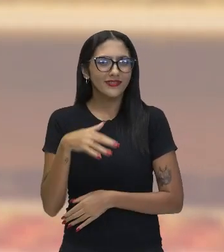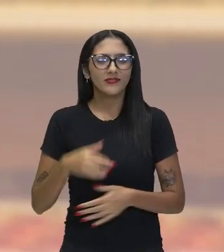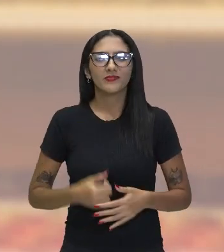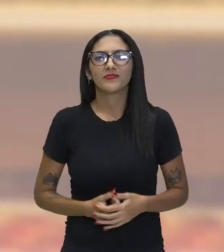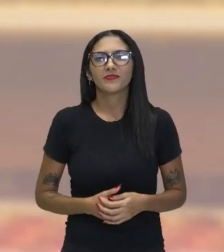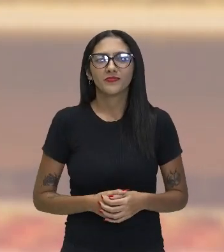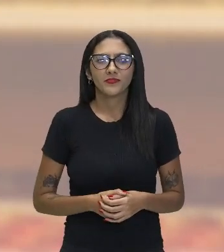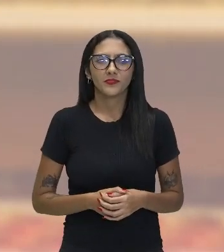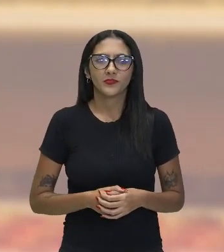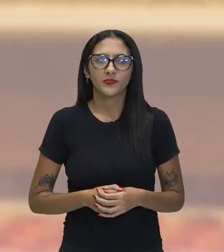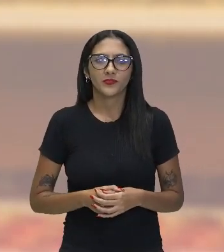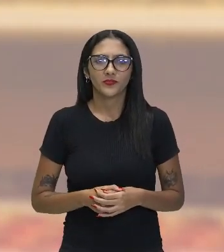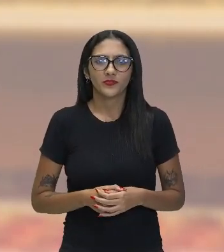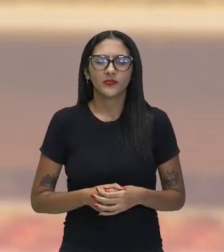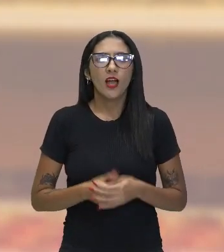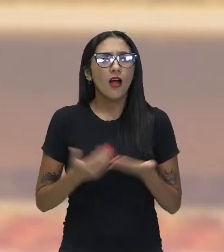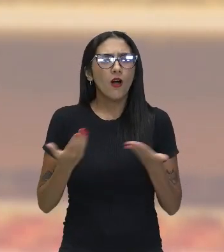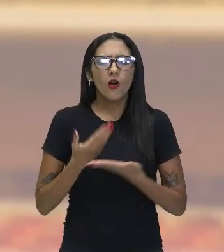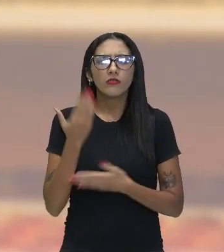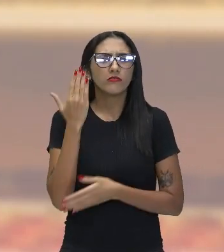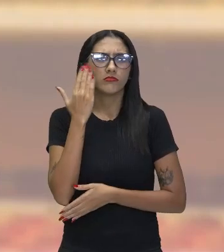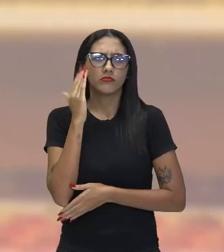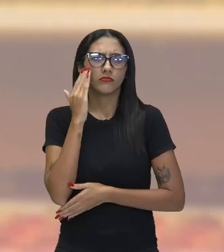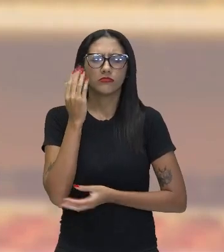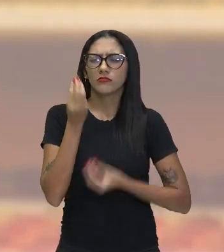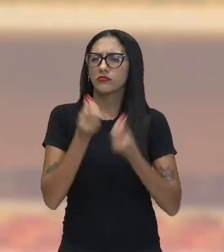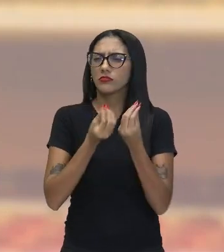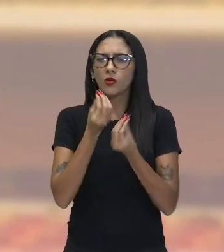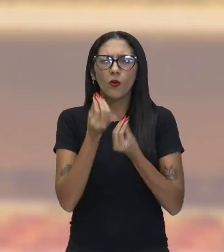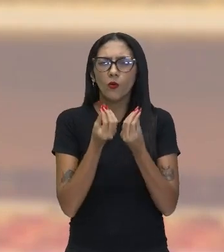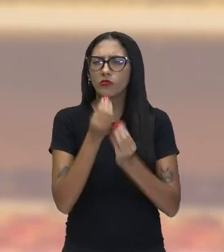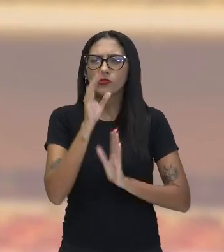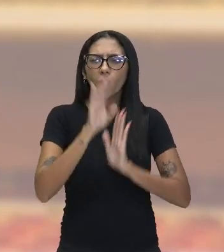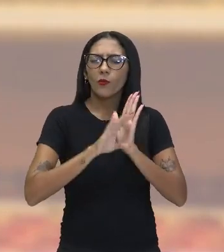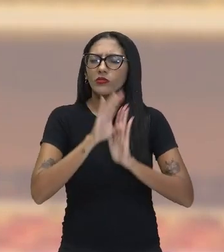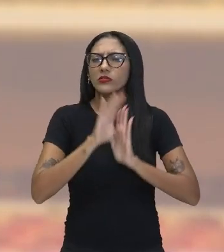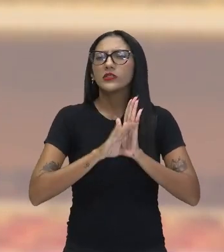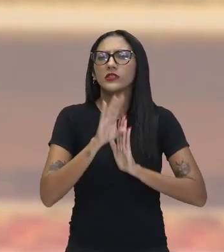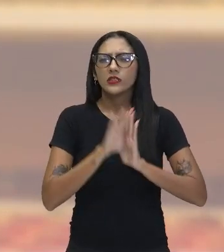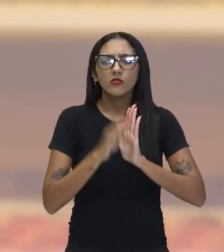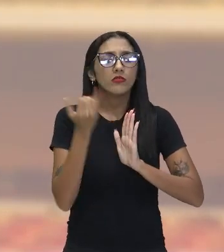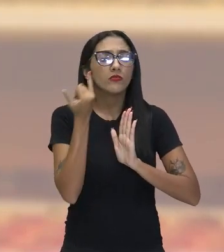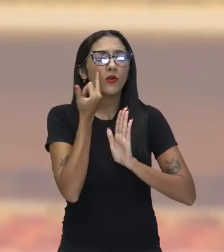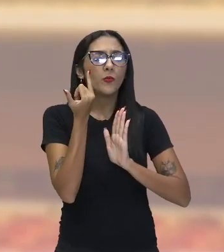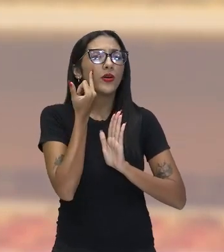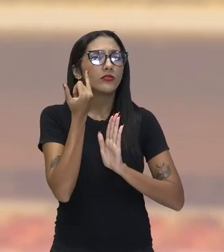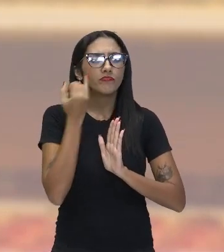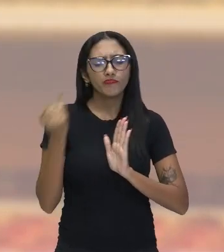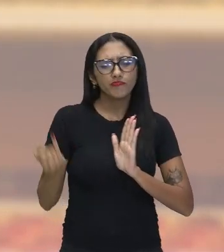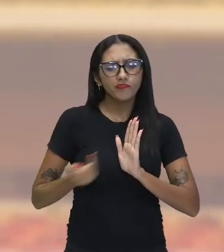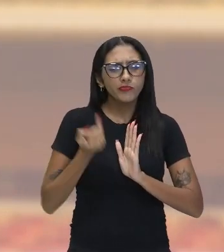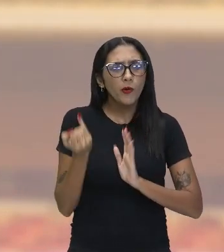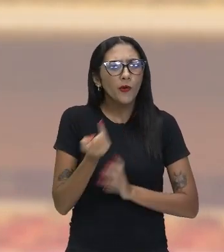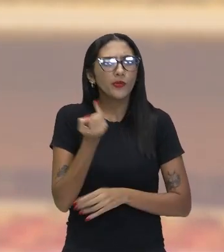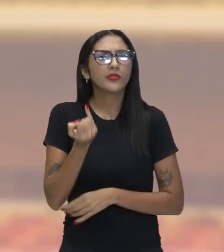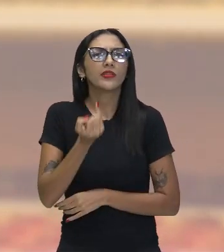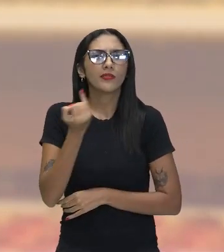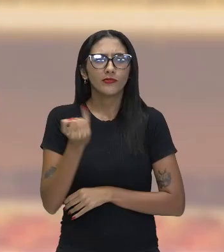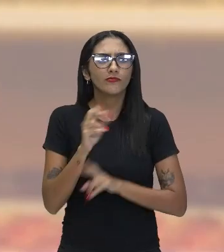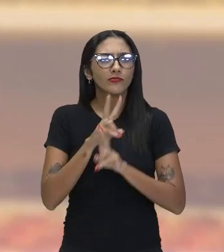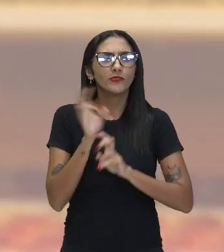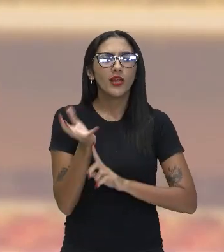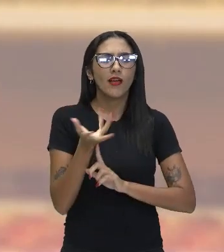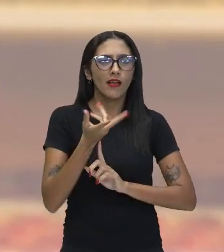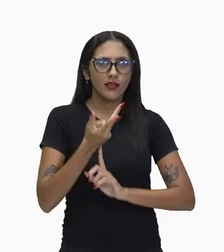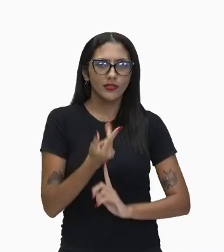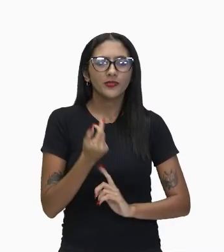vamos lá conceituar, saber um pouco mais sobre este importante evento para as artes